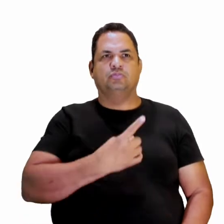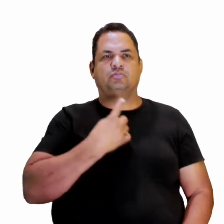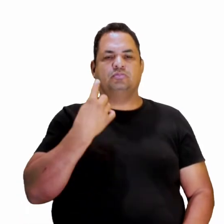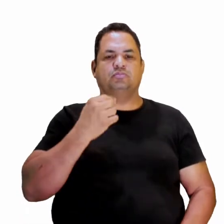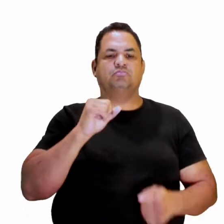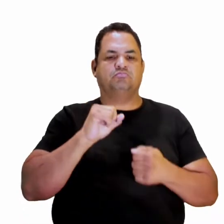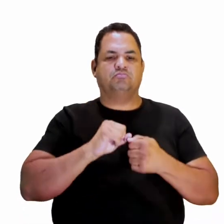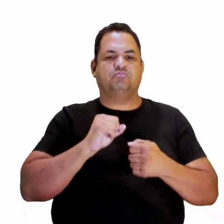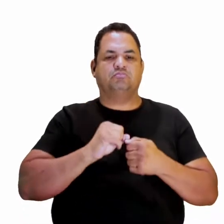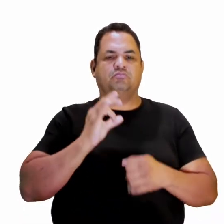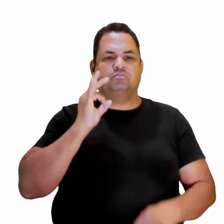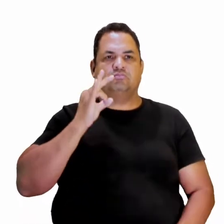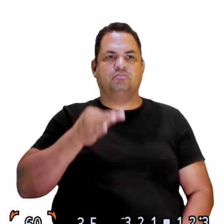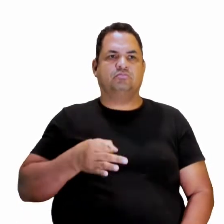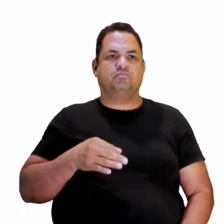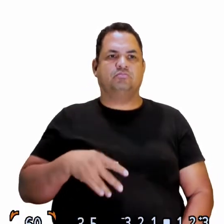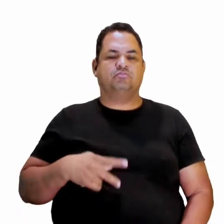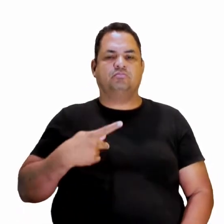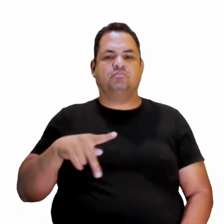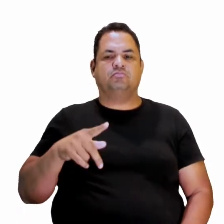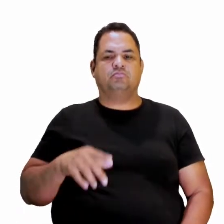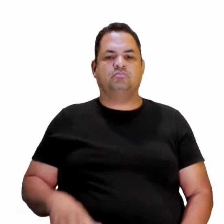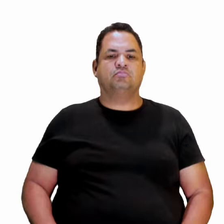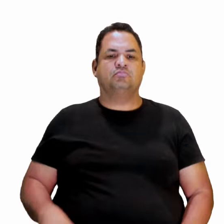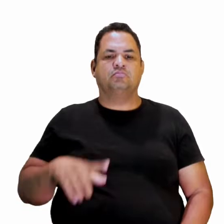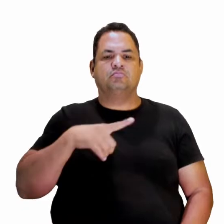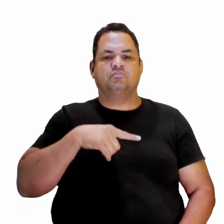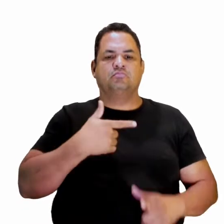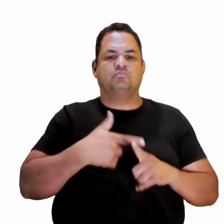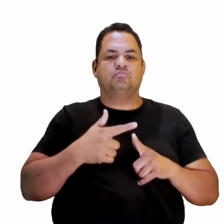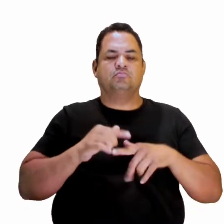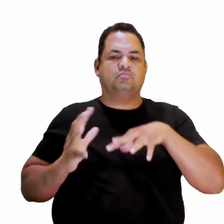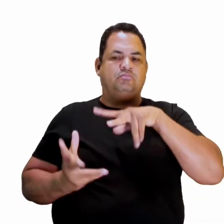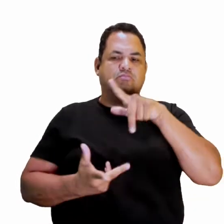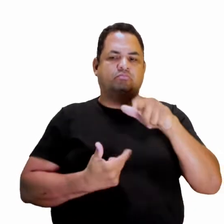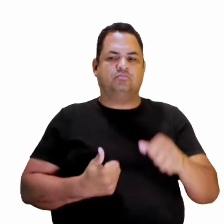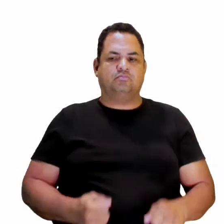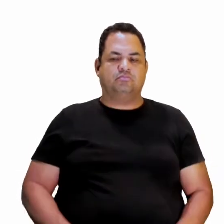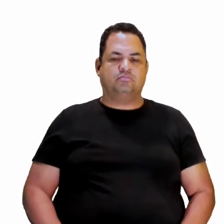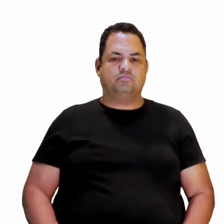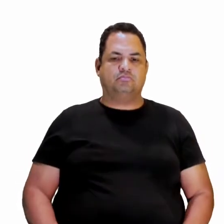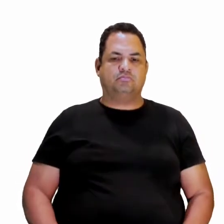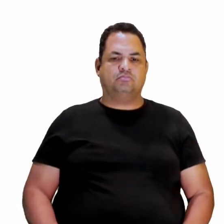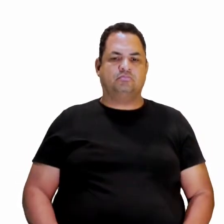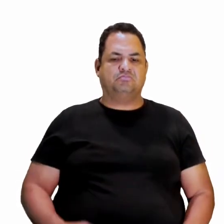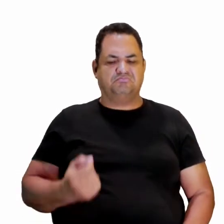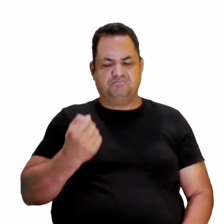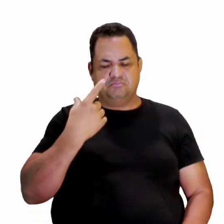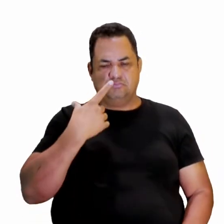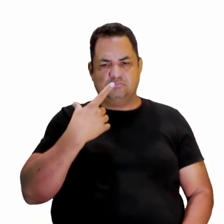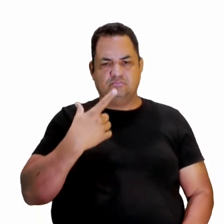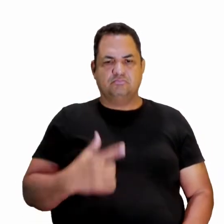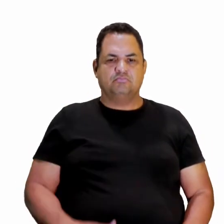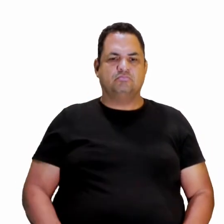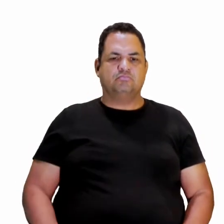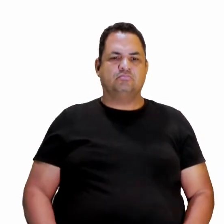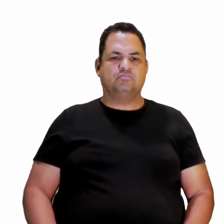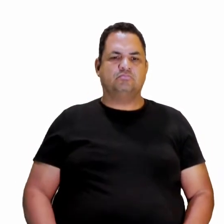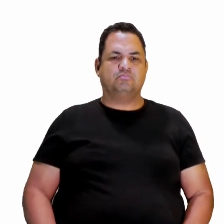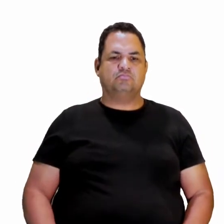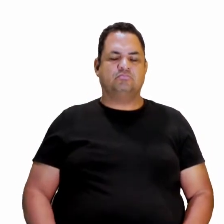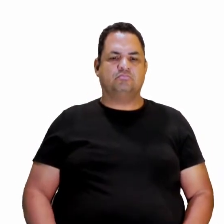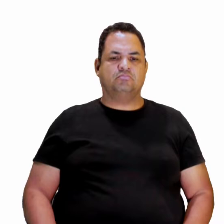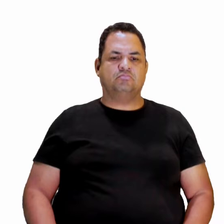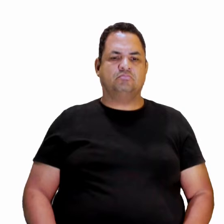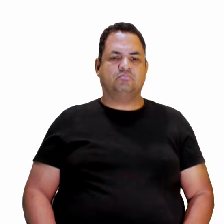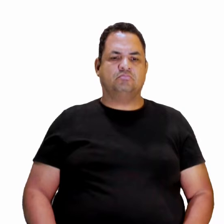fazendo o suficiente para danificar nosso mundo? Bem, é estranho, né, falar assim. Are we